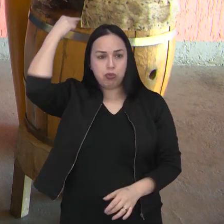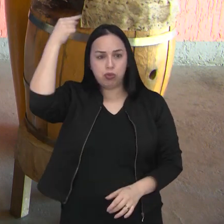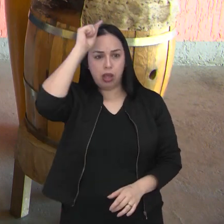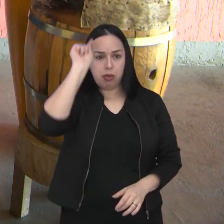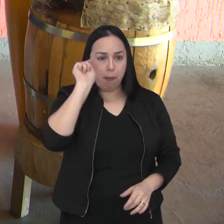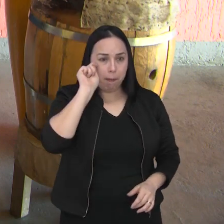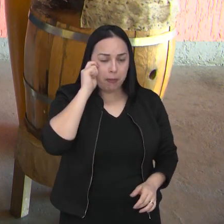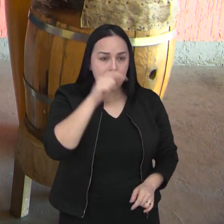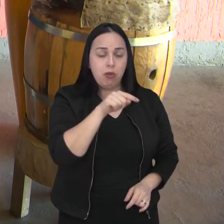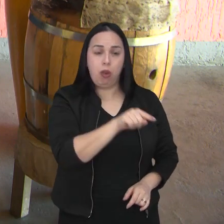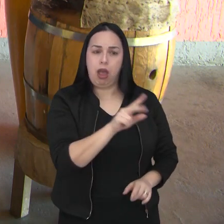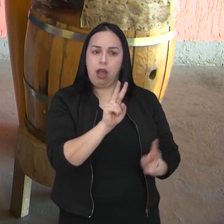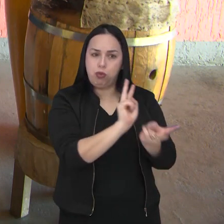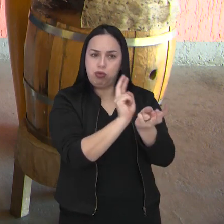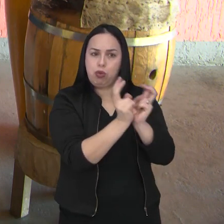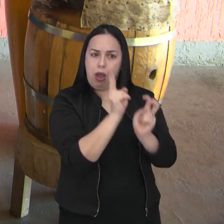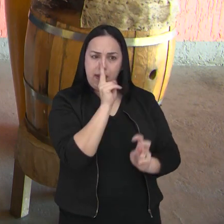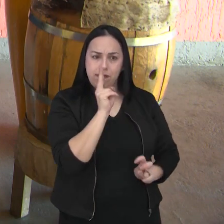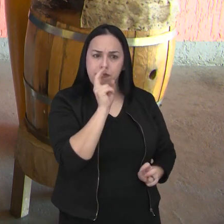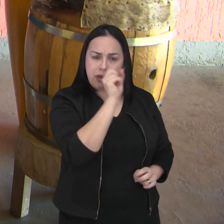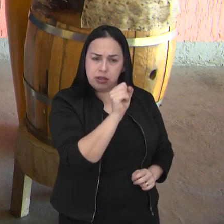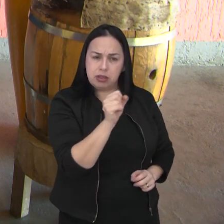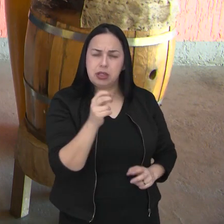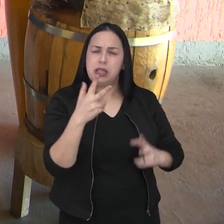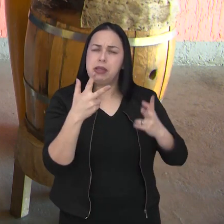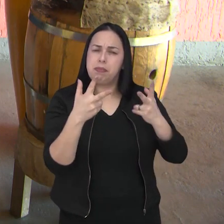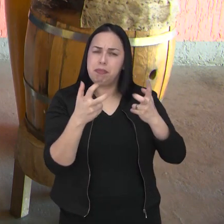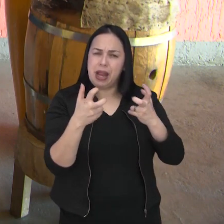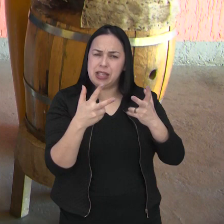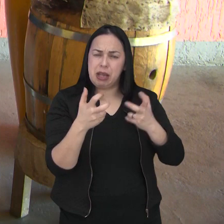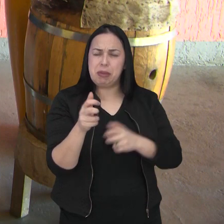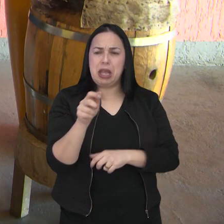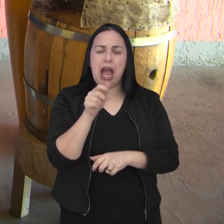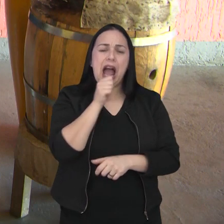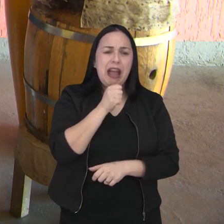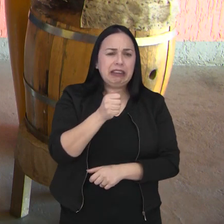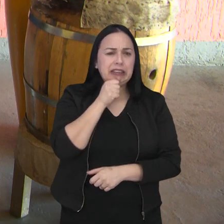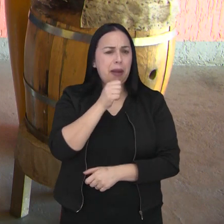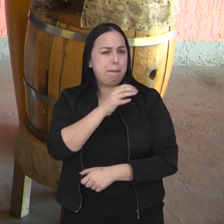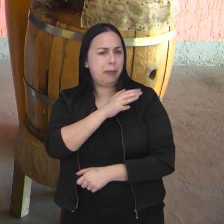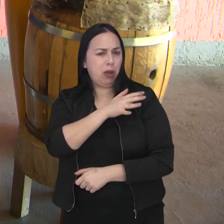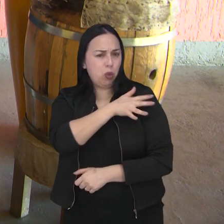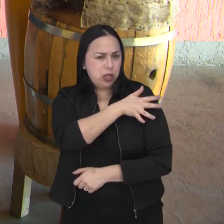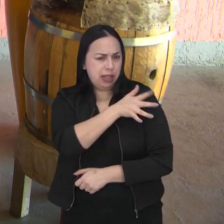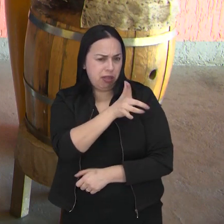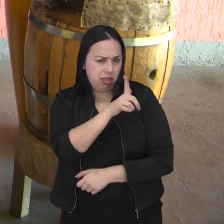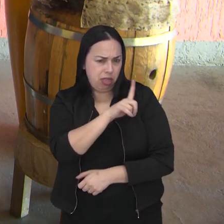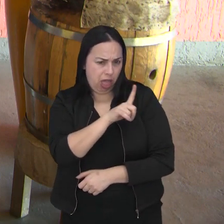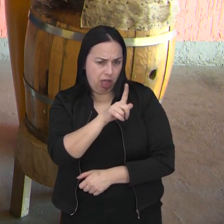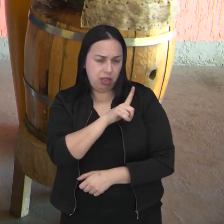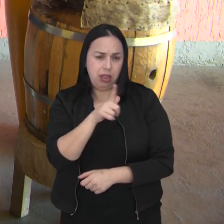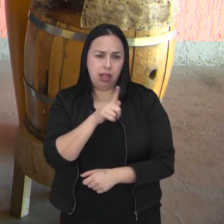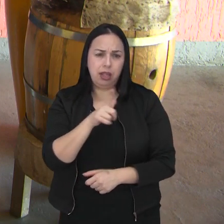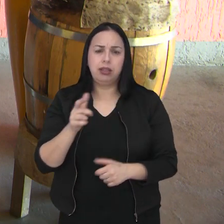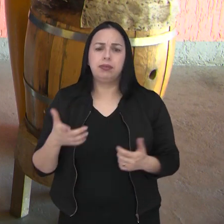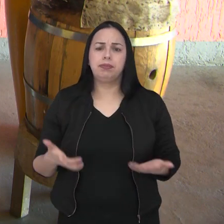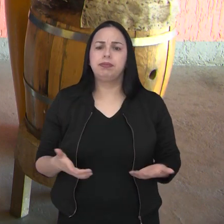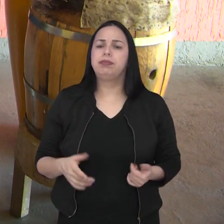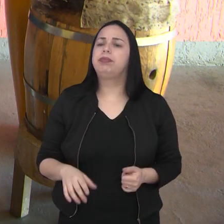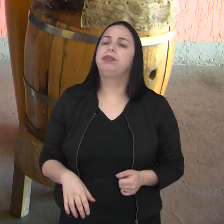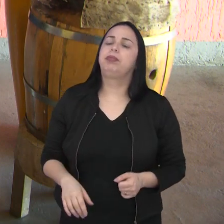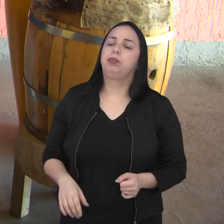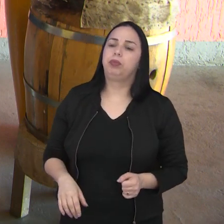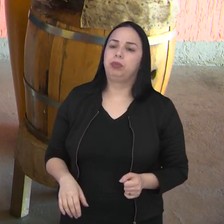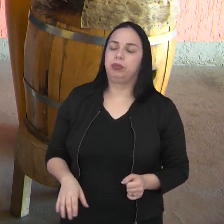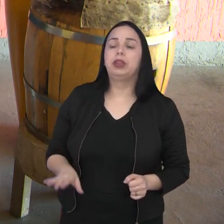muito forte o jongo lá, né? Você percebe que tem um certo preconceito? Ainda existe uma resistência por parte de algumas